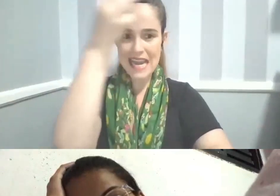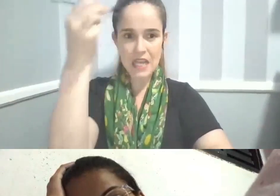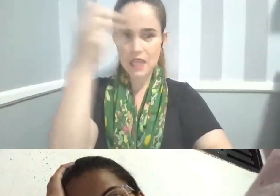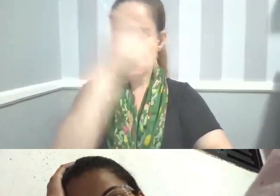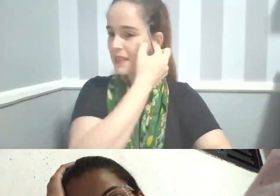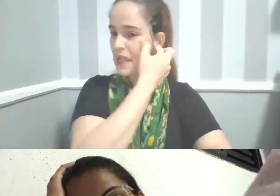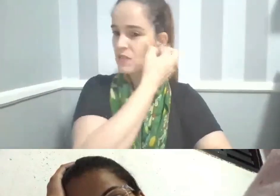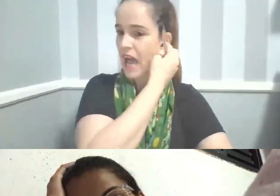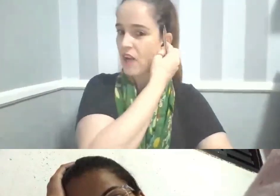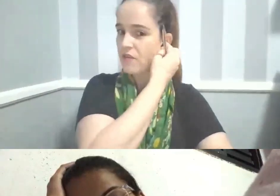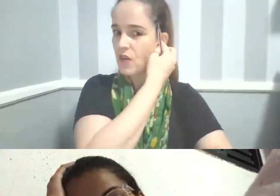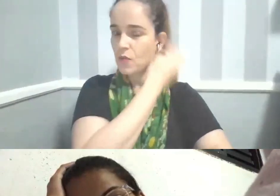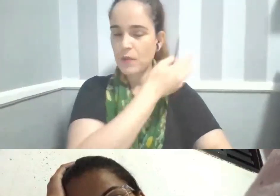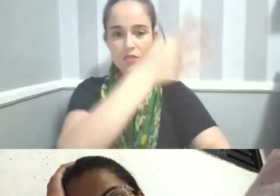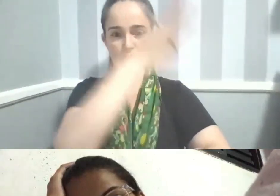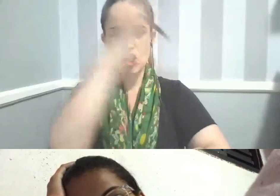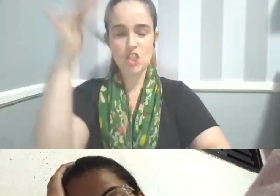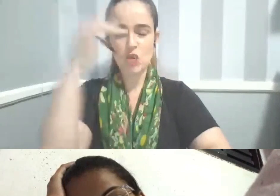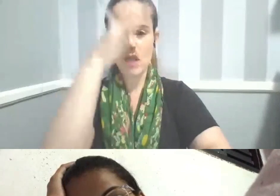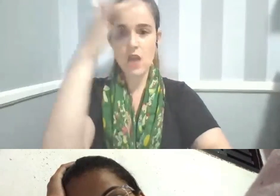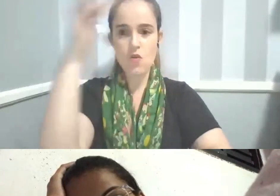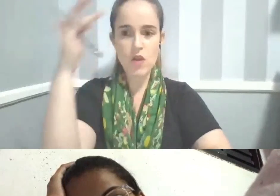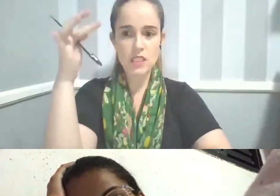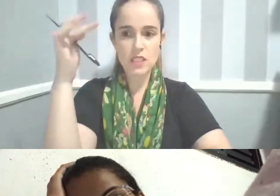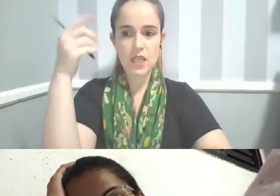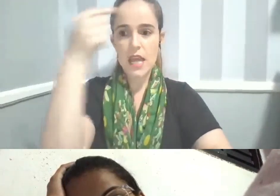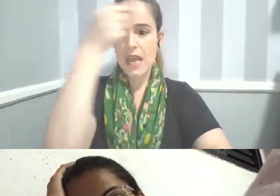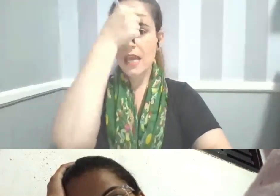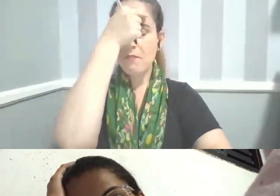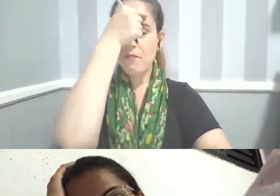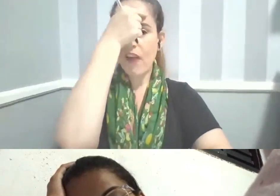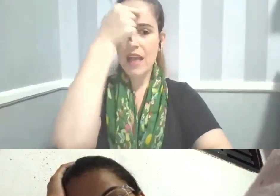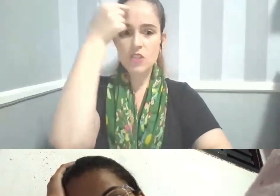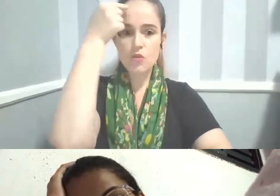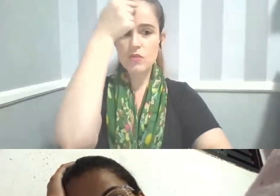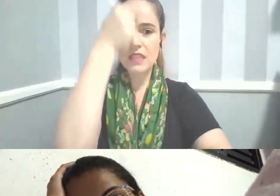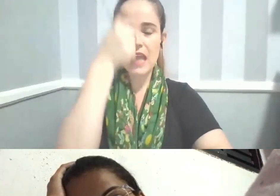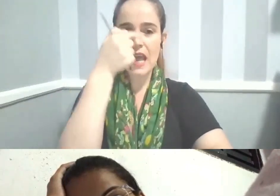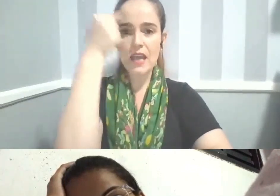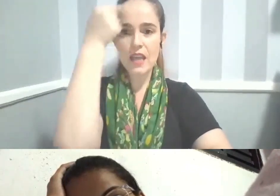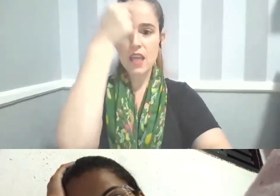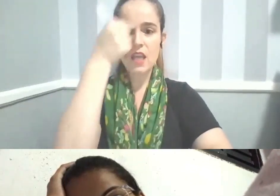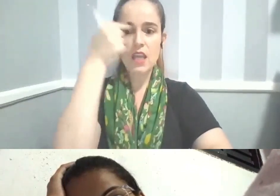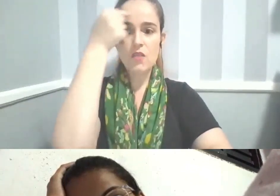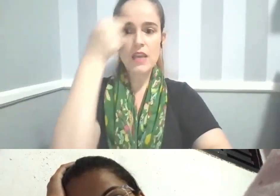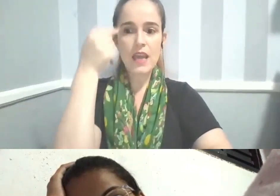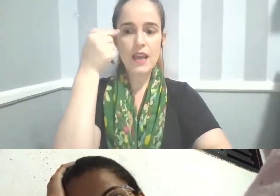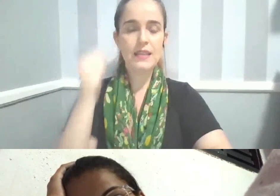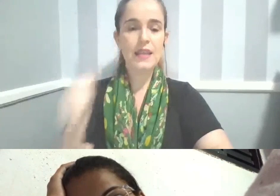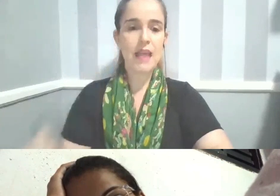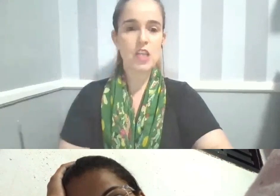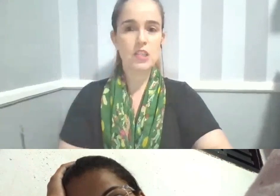uma caneta, um pedaço de carvão, um pedaço de giz, qualquer coisa, e faz um T e